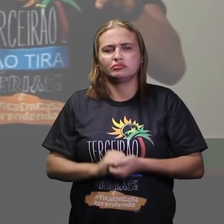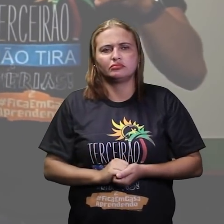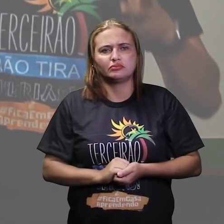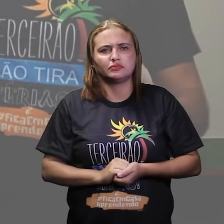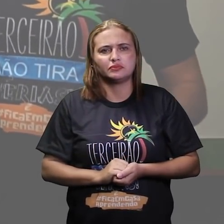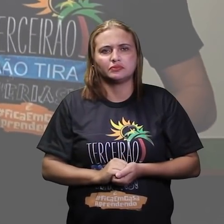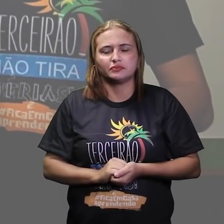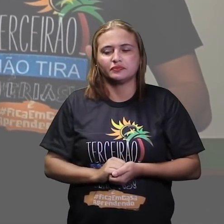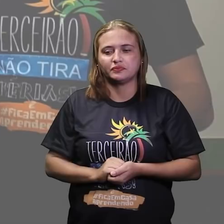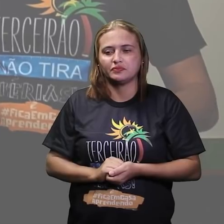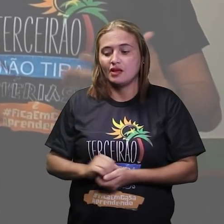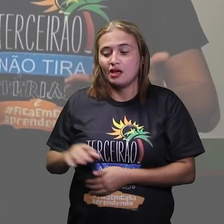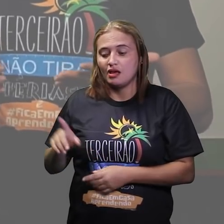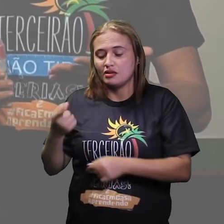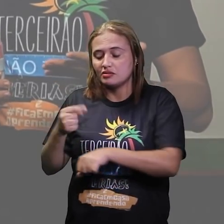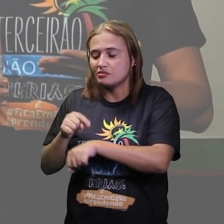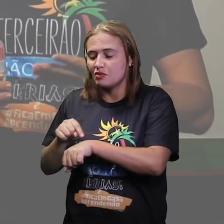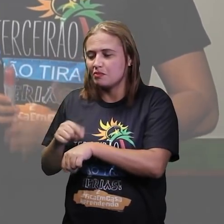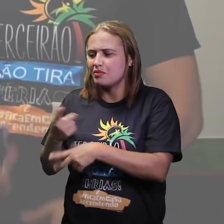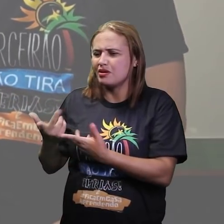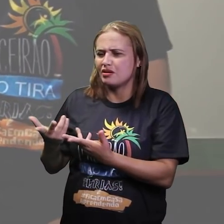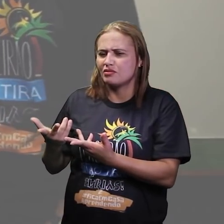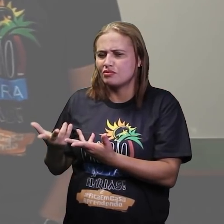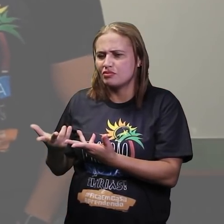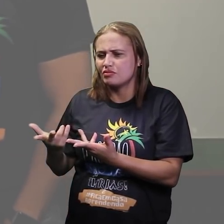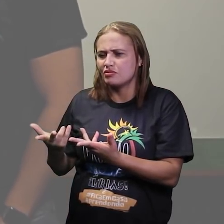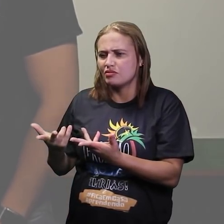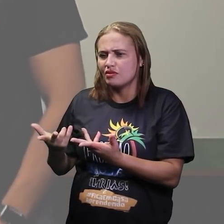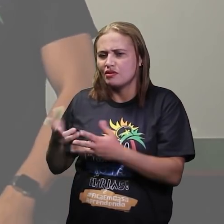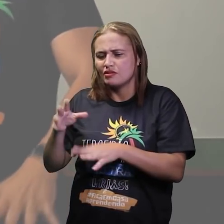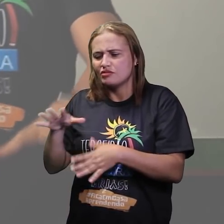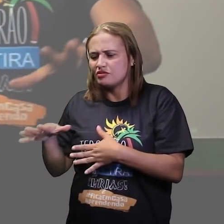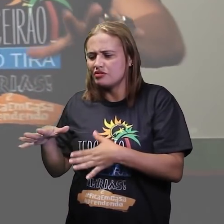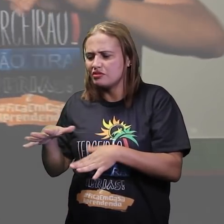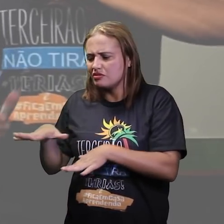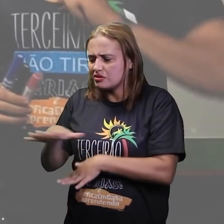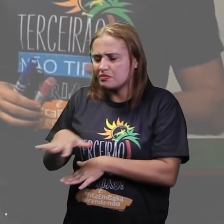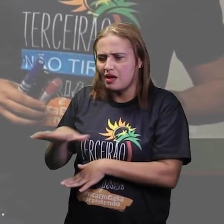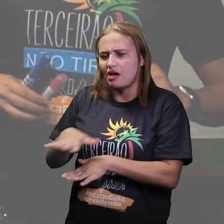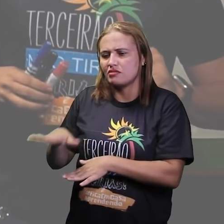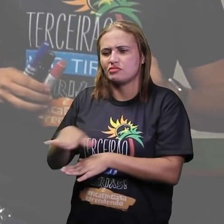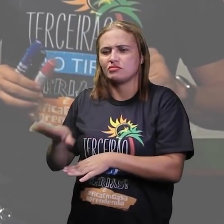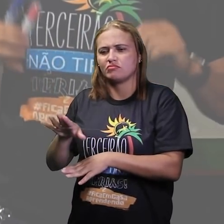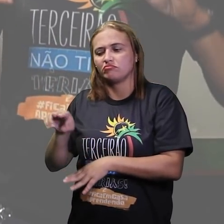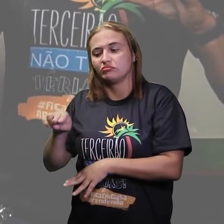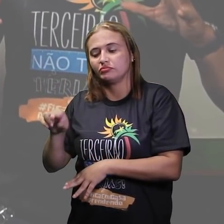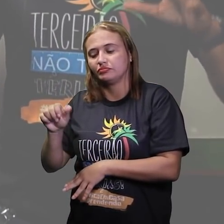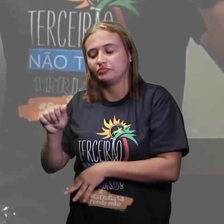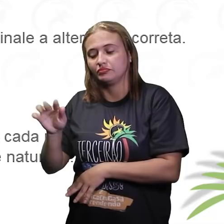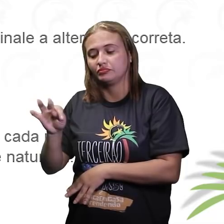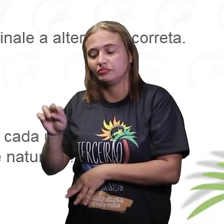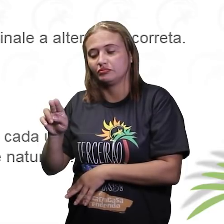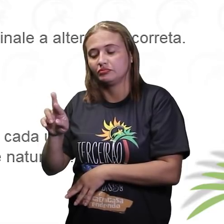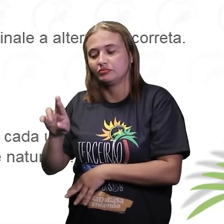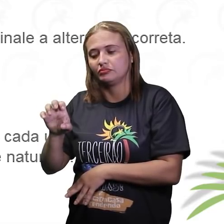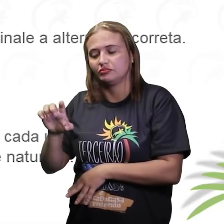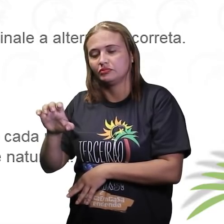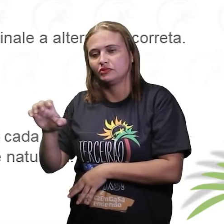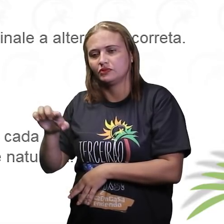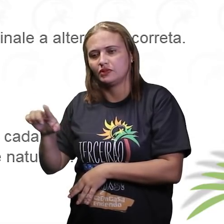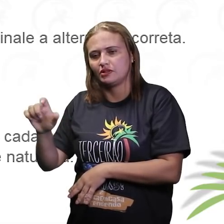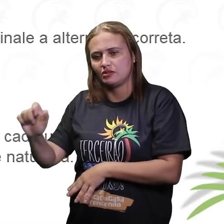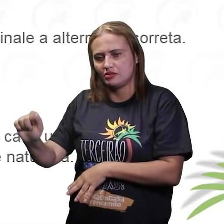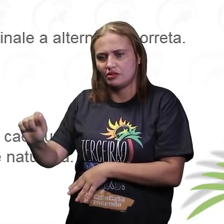esse estado de natureza em Locke, ele vai ser emblemático, necessariamente, tá? E aí a gente tem, ó, segundo Locke, o que a gente vai? A partir da leitura do